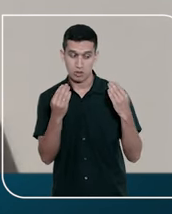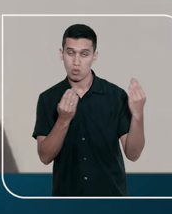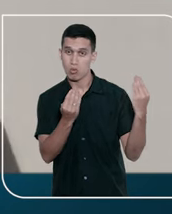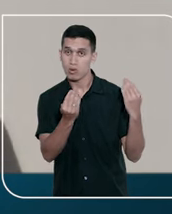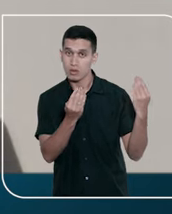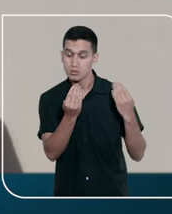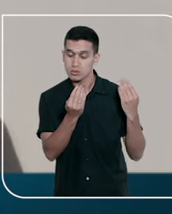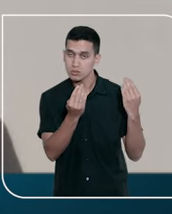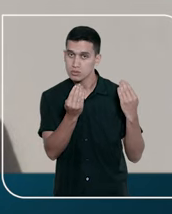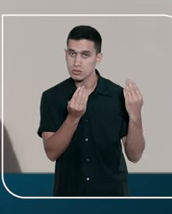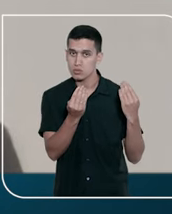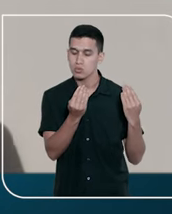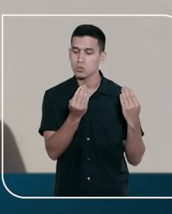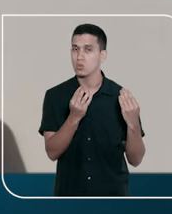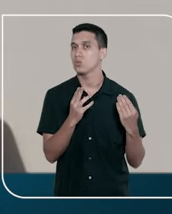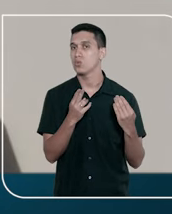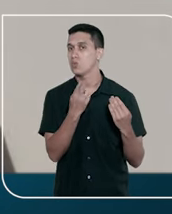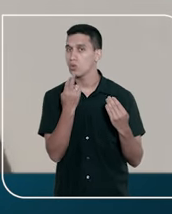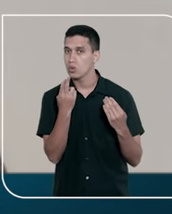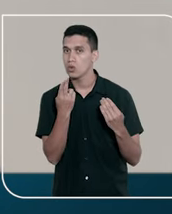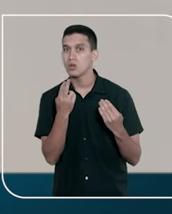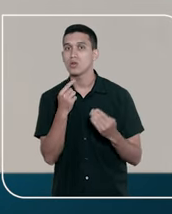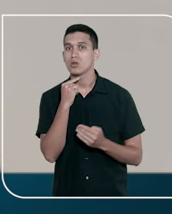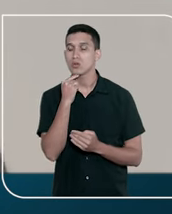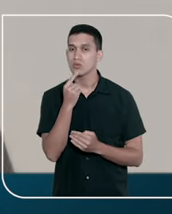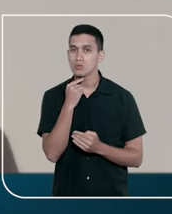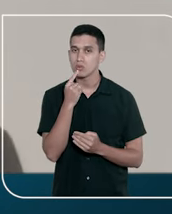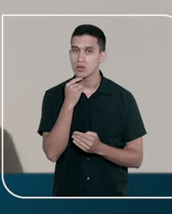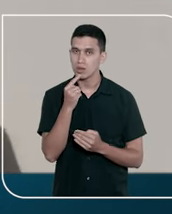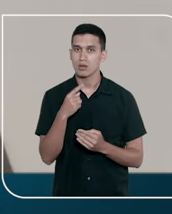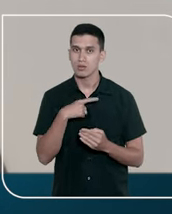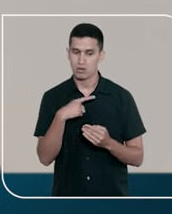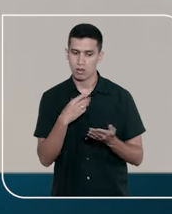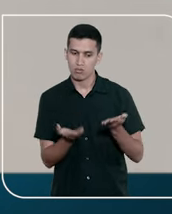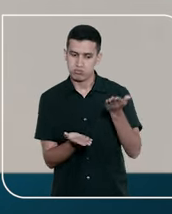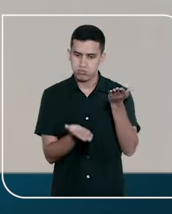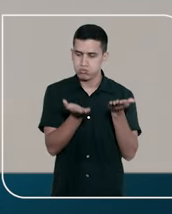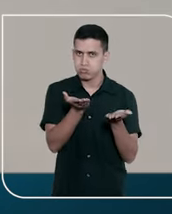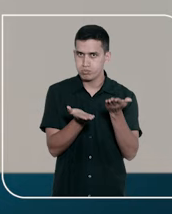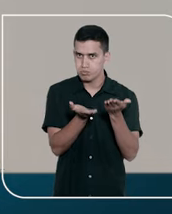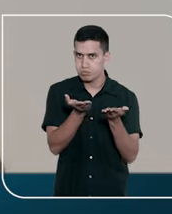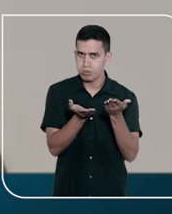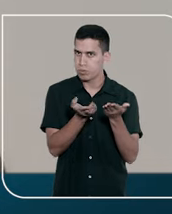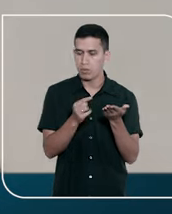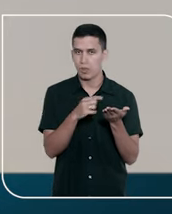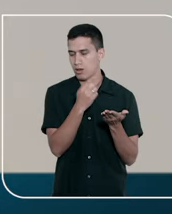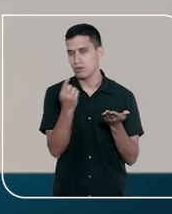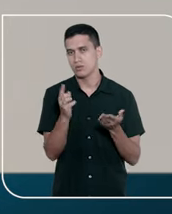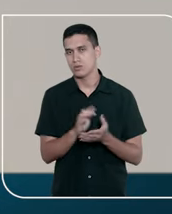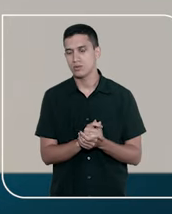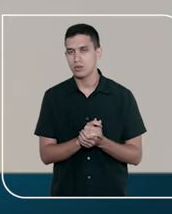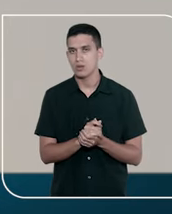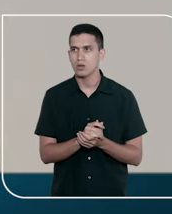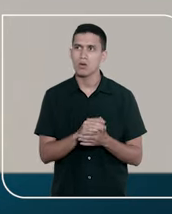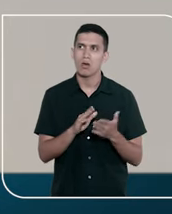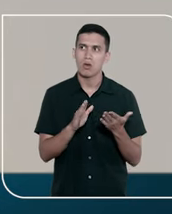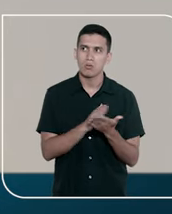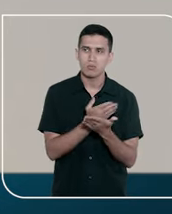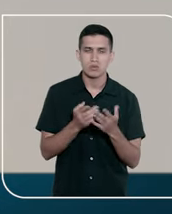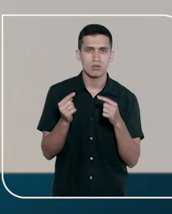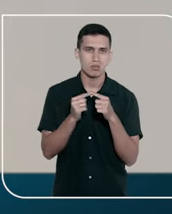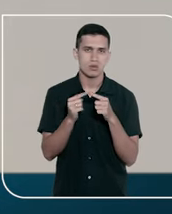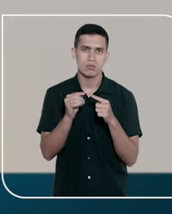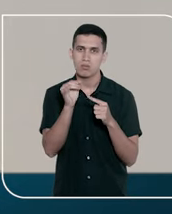damages, ou non-compensatory damages, que são os danos não compensatórios. Né? Os danos não compensatórios são